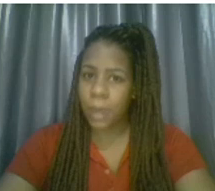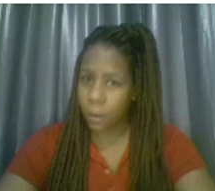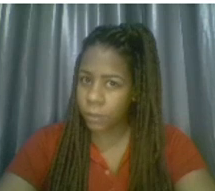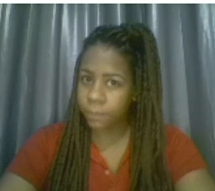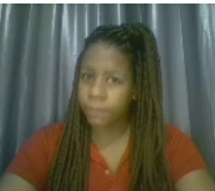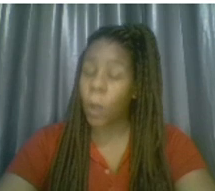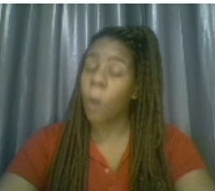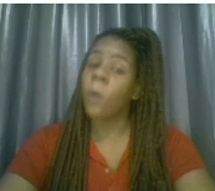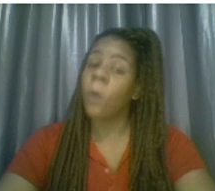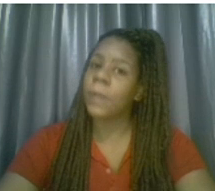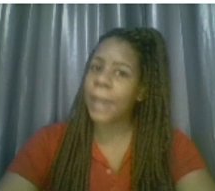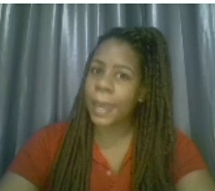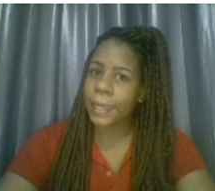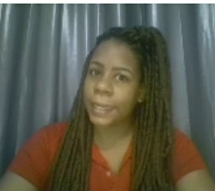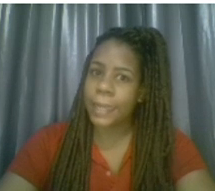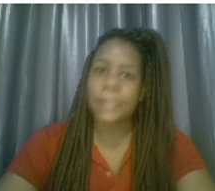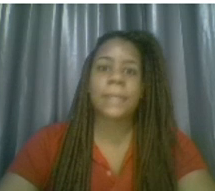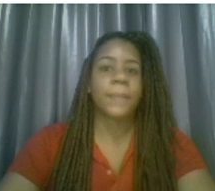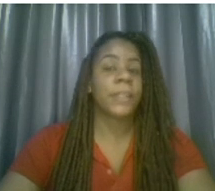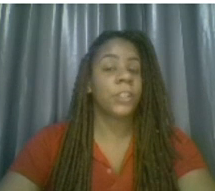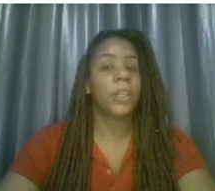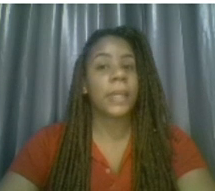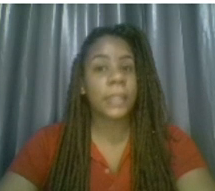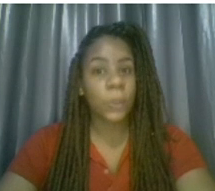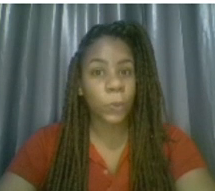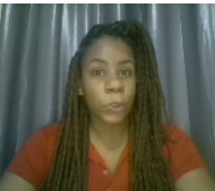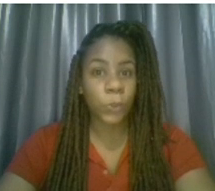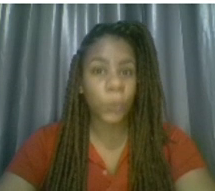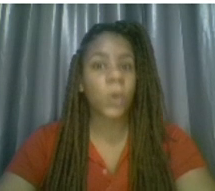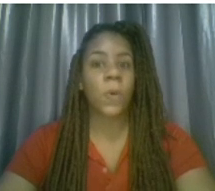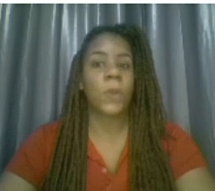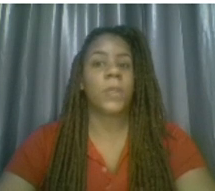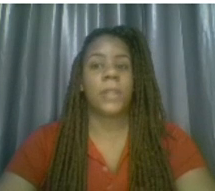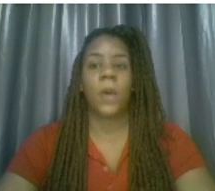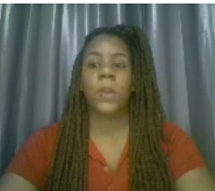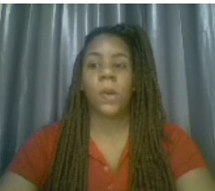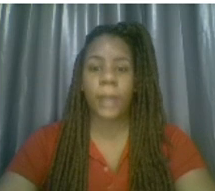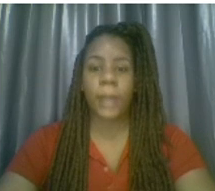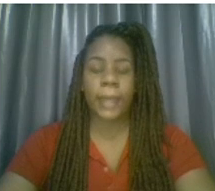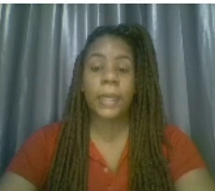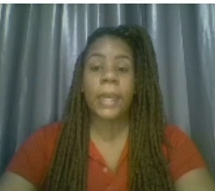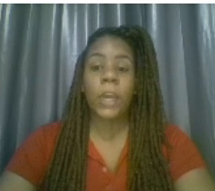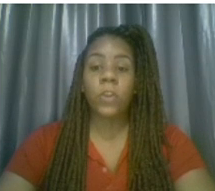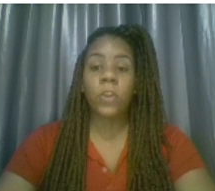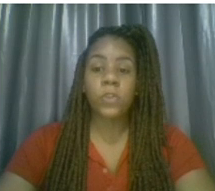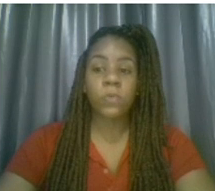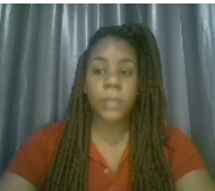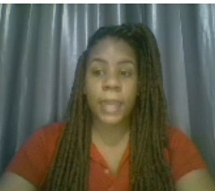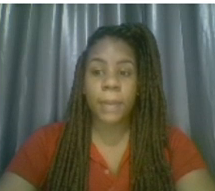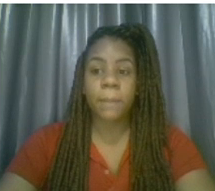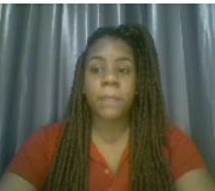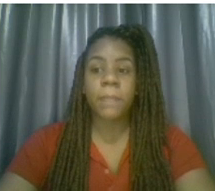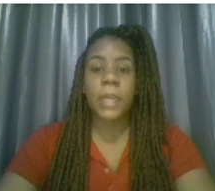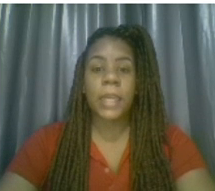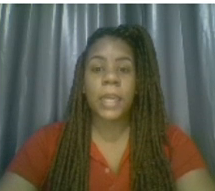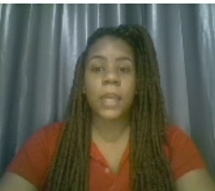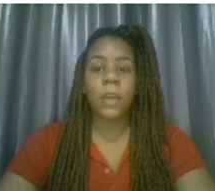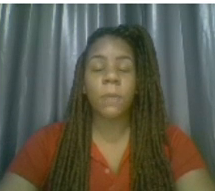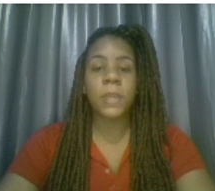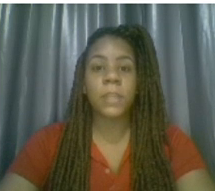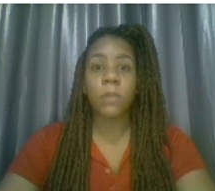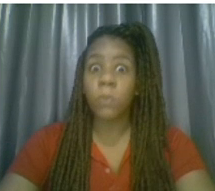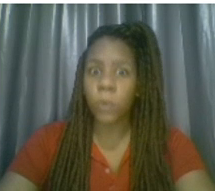uma aula online. Essa semana a gente ainda continua com a nossa aula online. Eu trouxe um tema